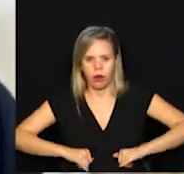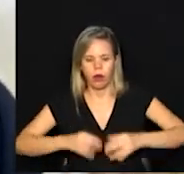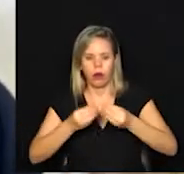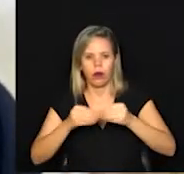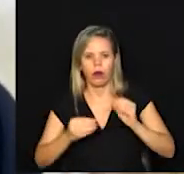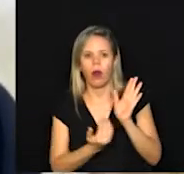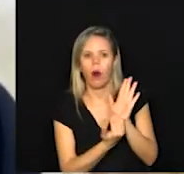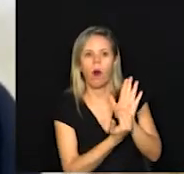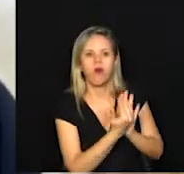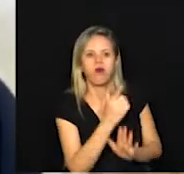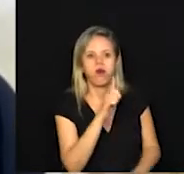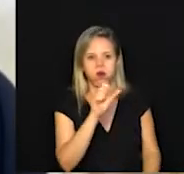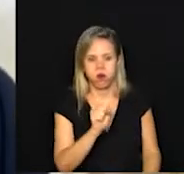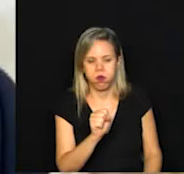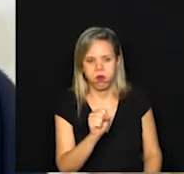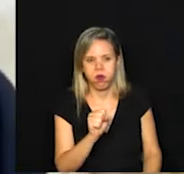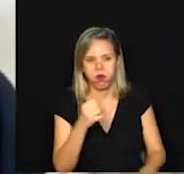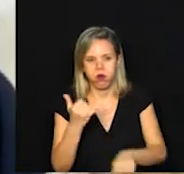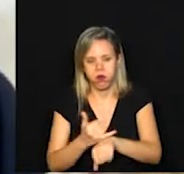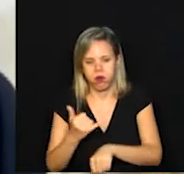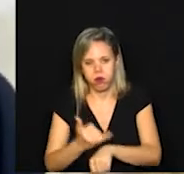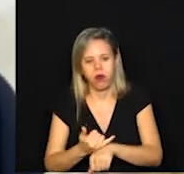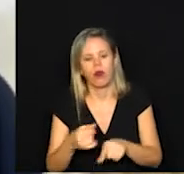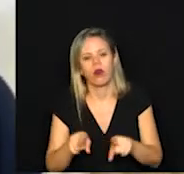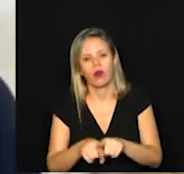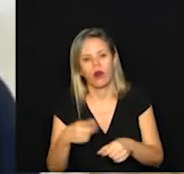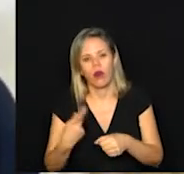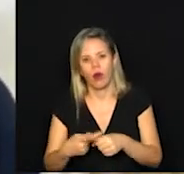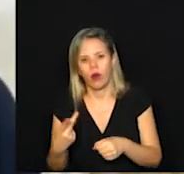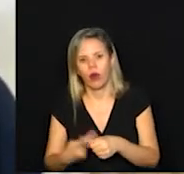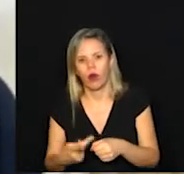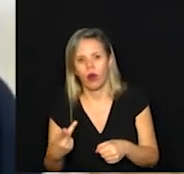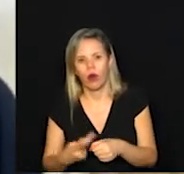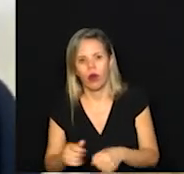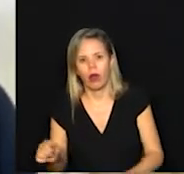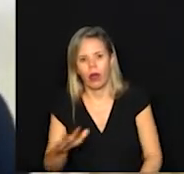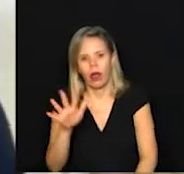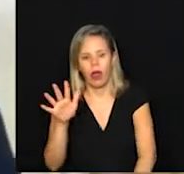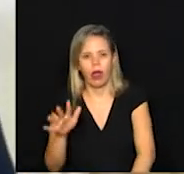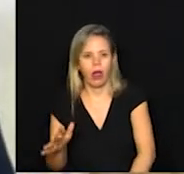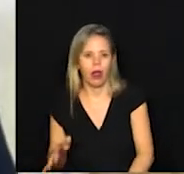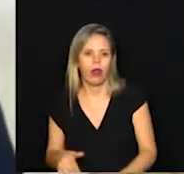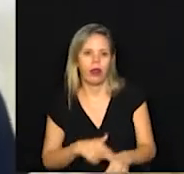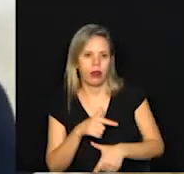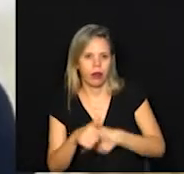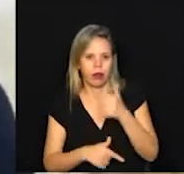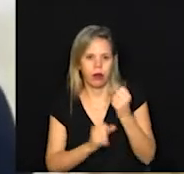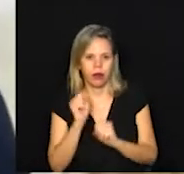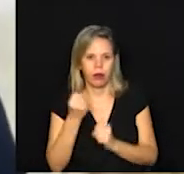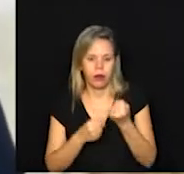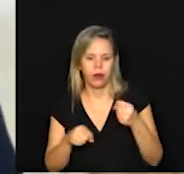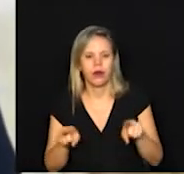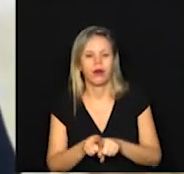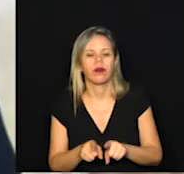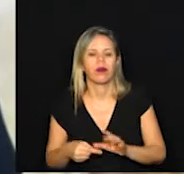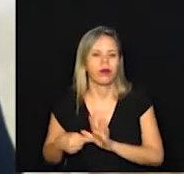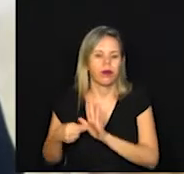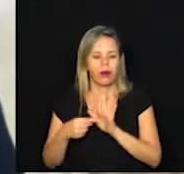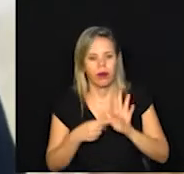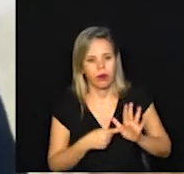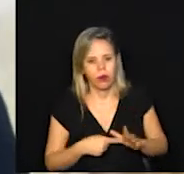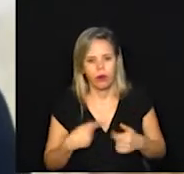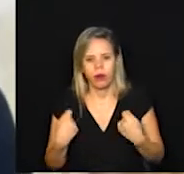do aumento do gás e do aço, pois esses produtos são fortes insumos de sua cadeia produtiva. também mostra